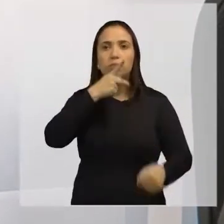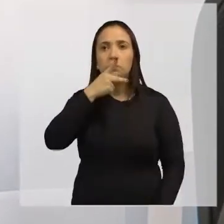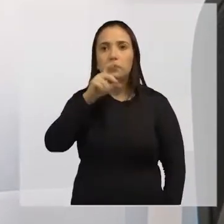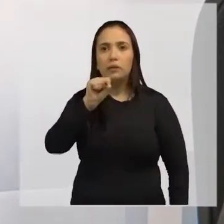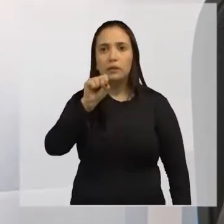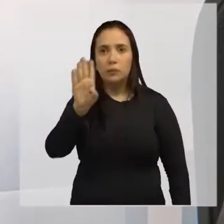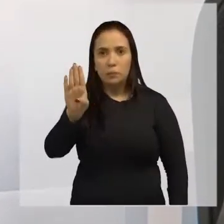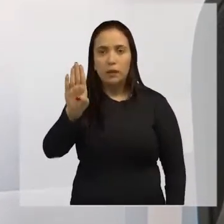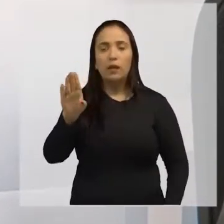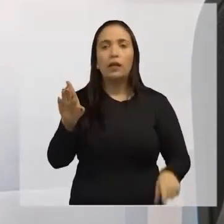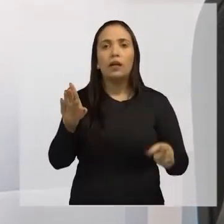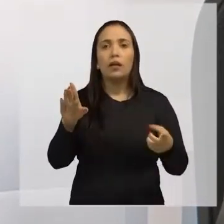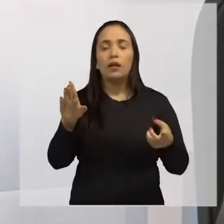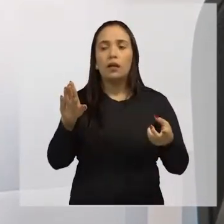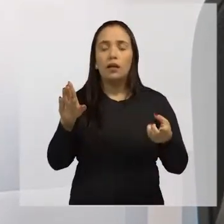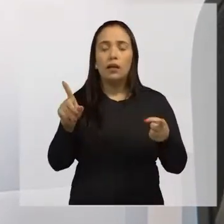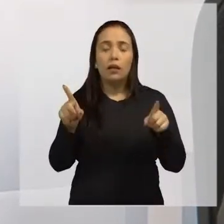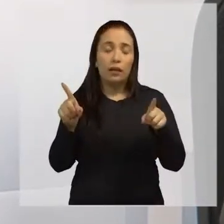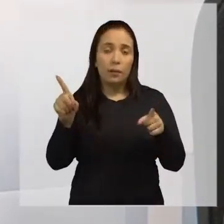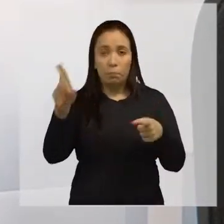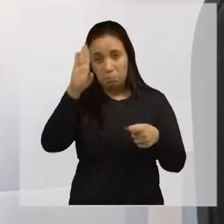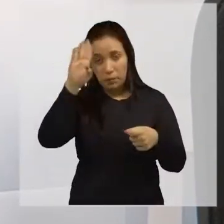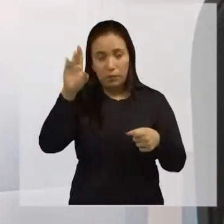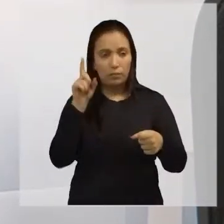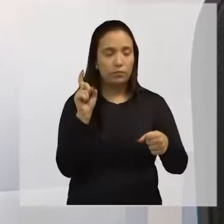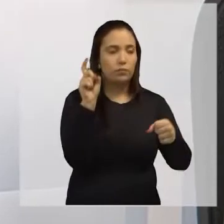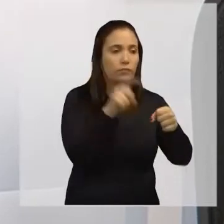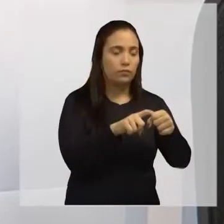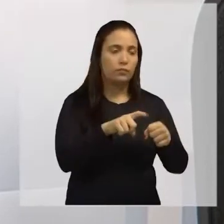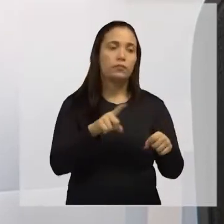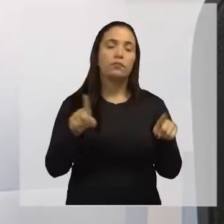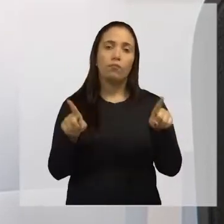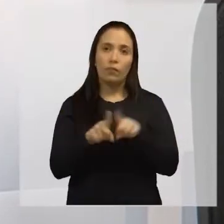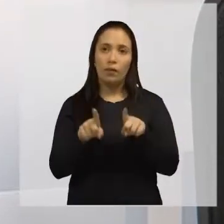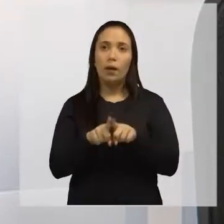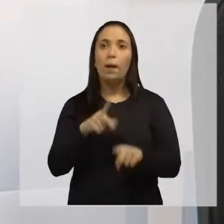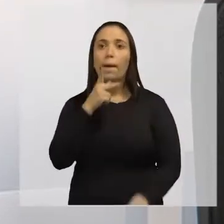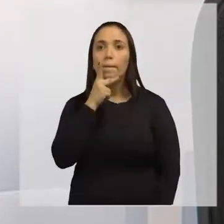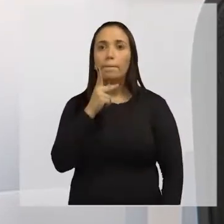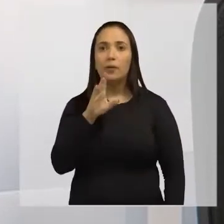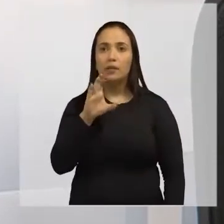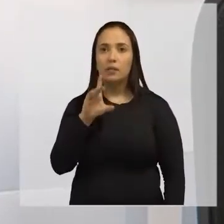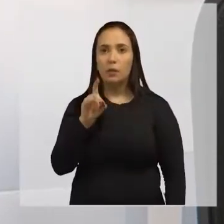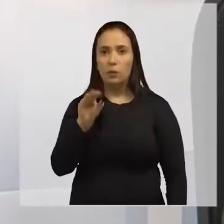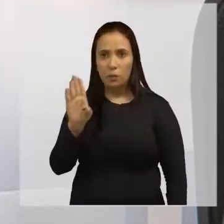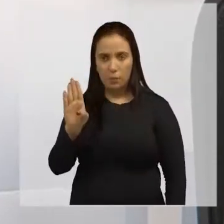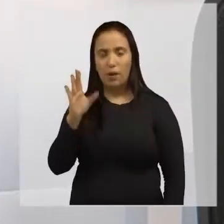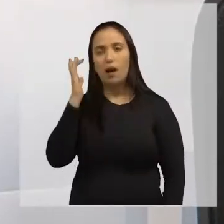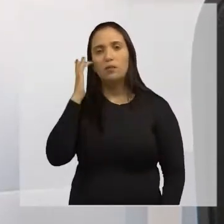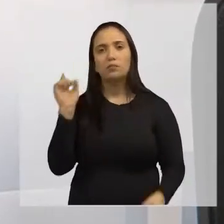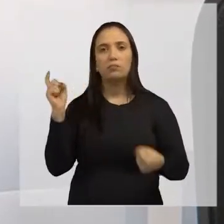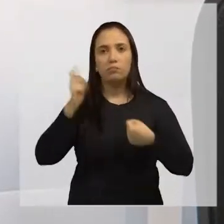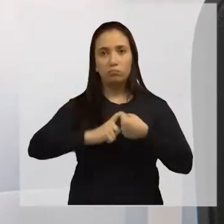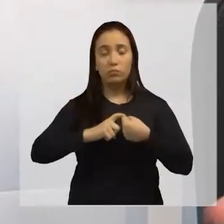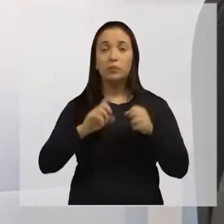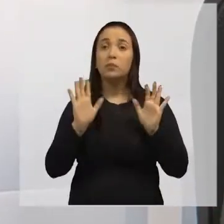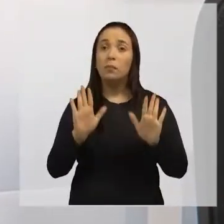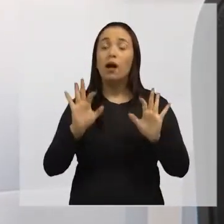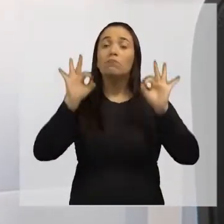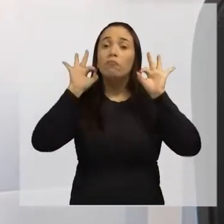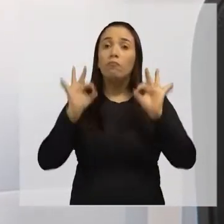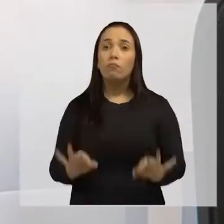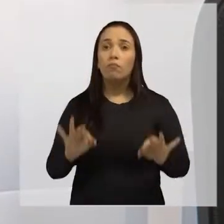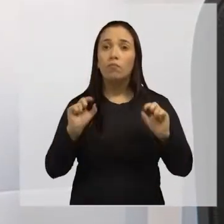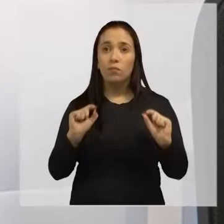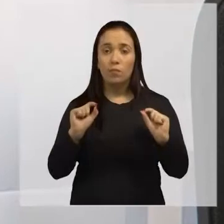2 ou 3 partidos. Ele priorizou o PSB, né? É. E deve vir também o PCdoB aí junto. Deve vir. Agora, uma coisa é certa,